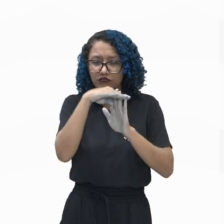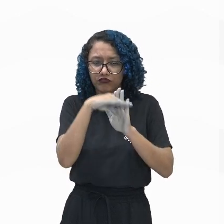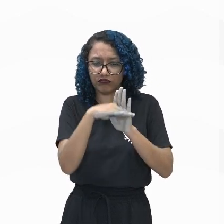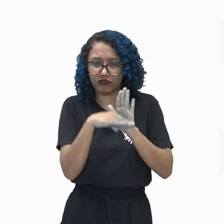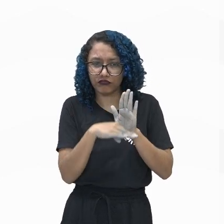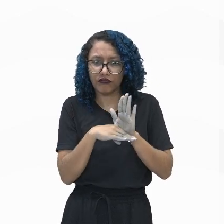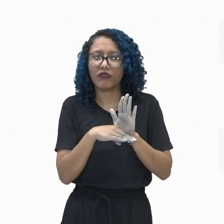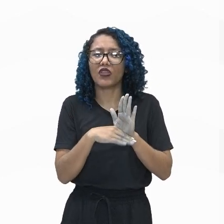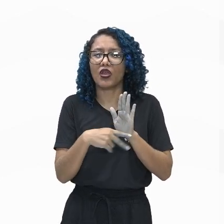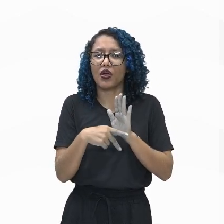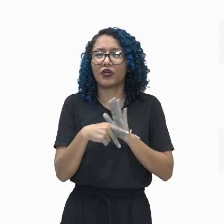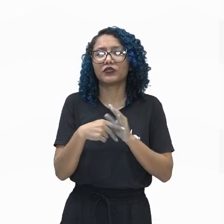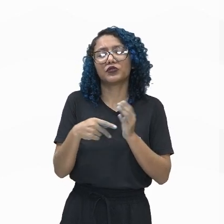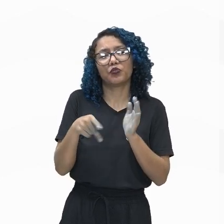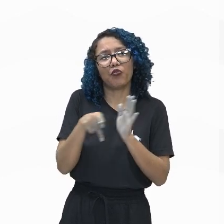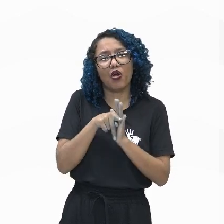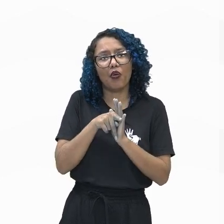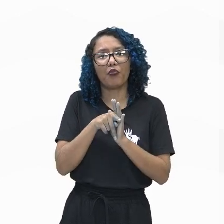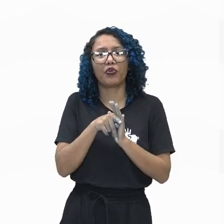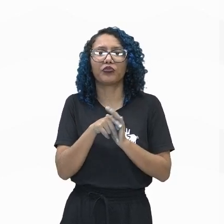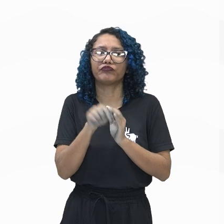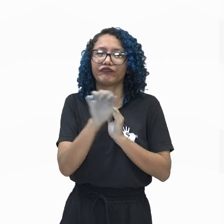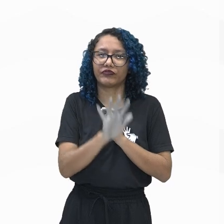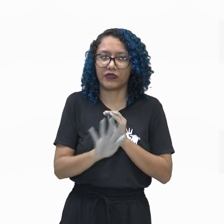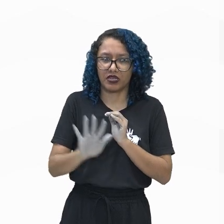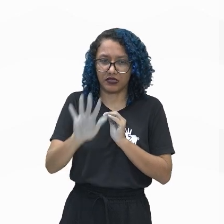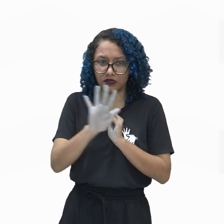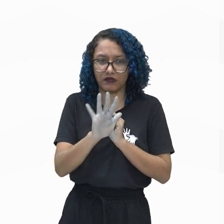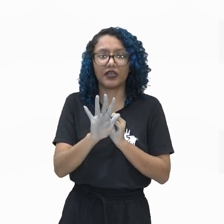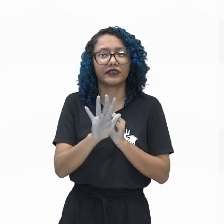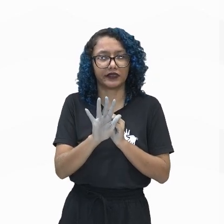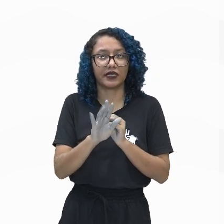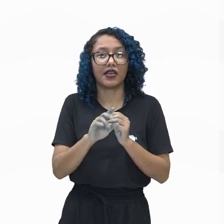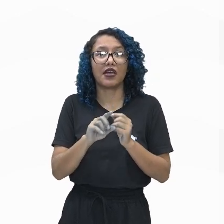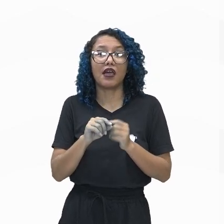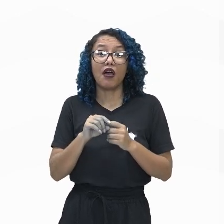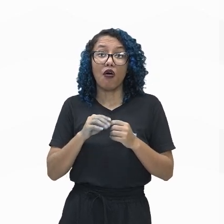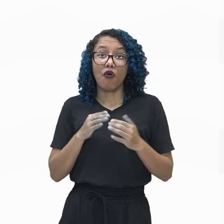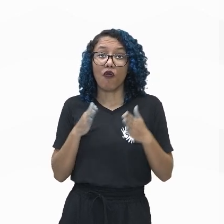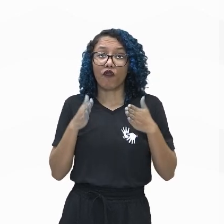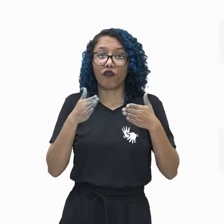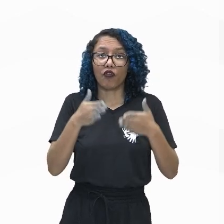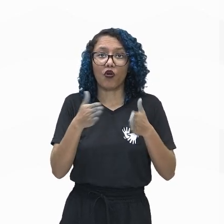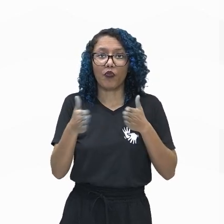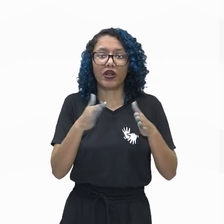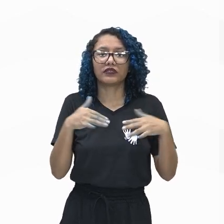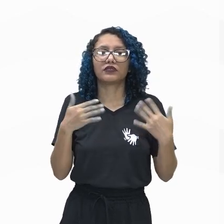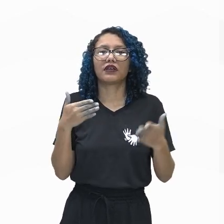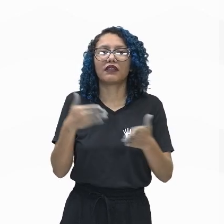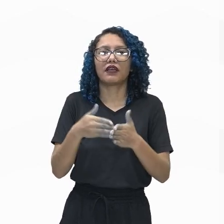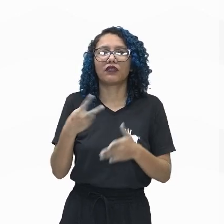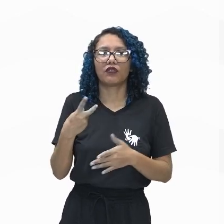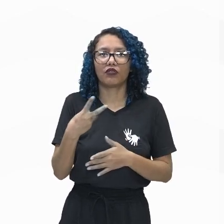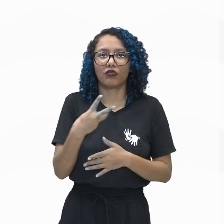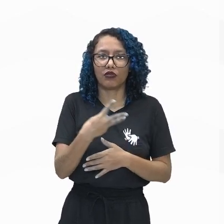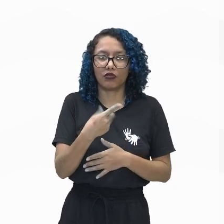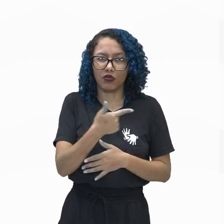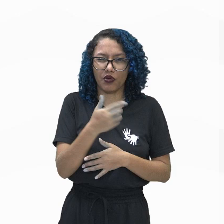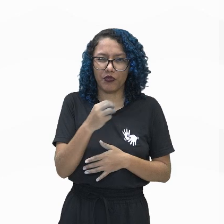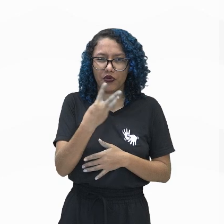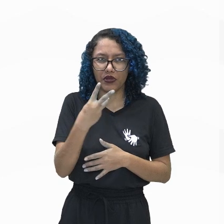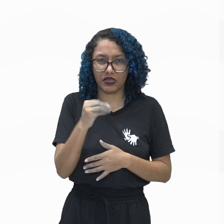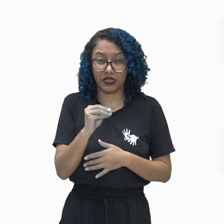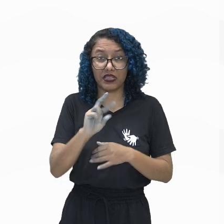os objetivos, essas metas, é até 2030, porque em 2030 será feita uma nova reunião.